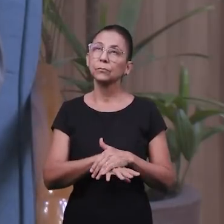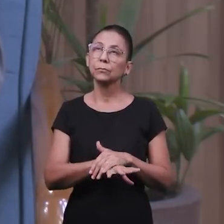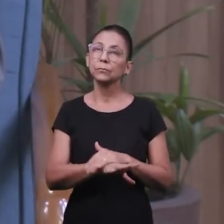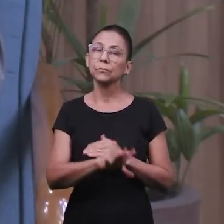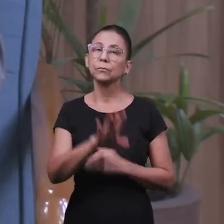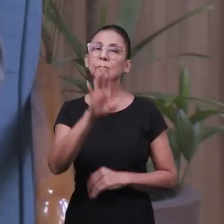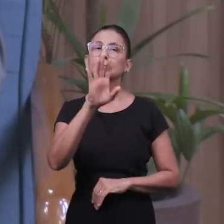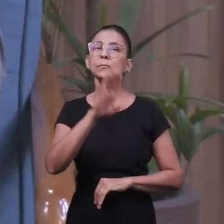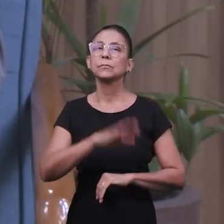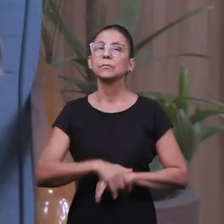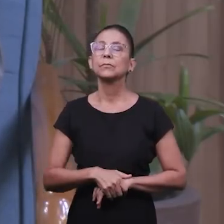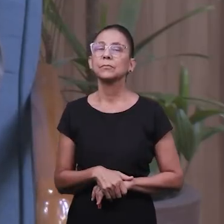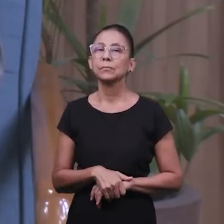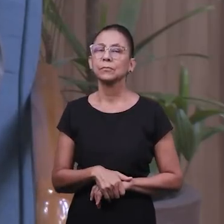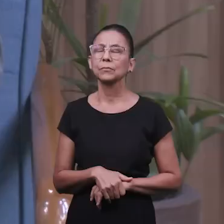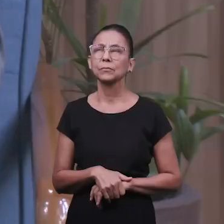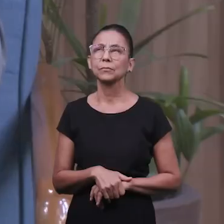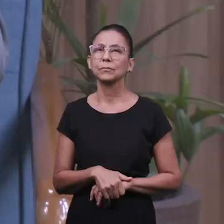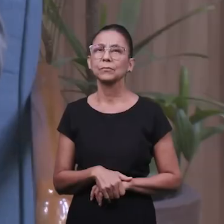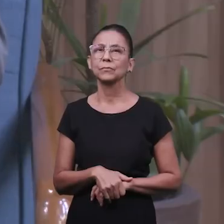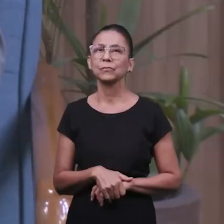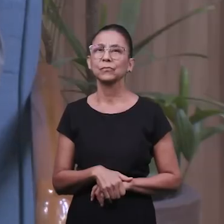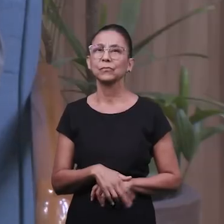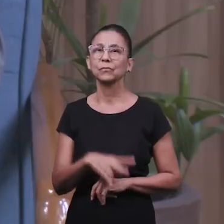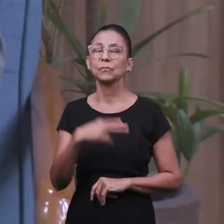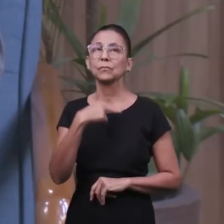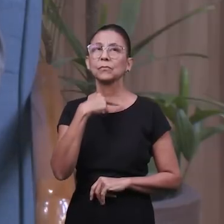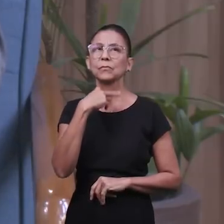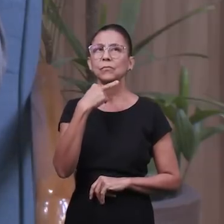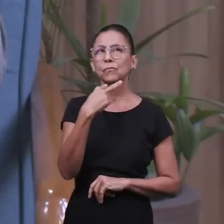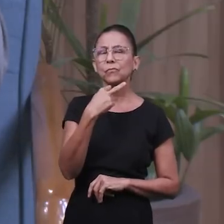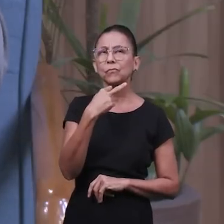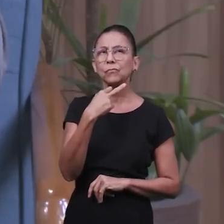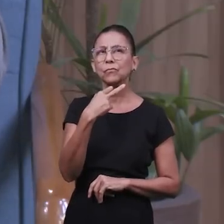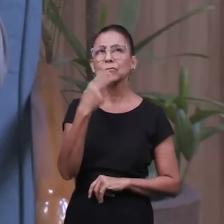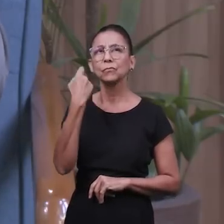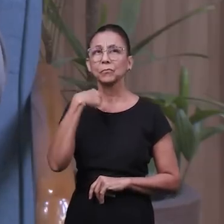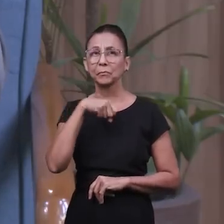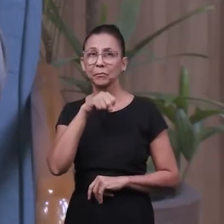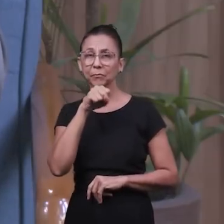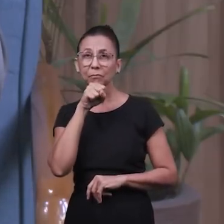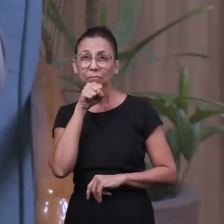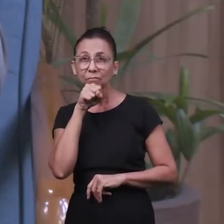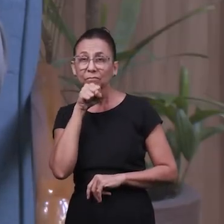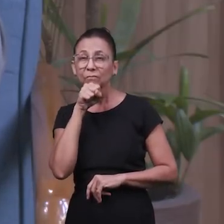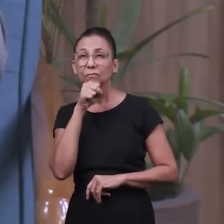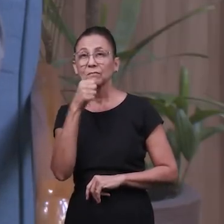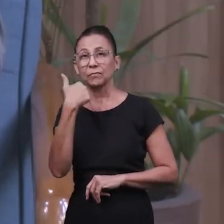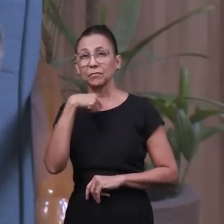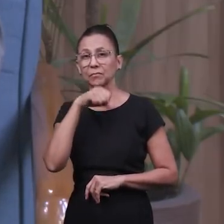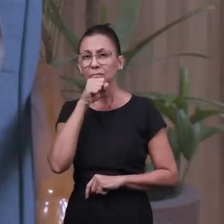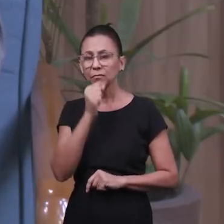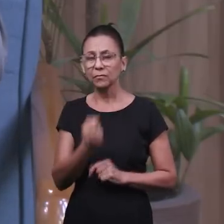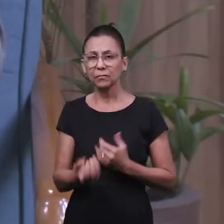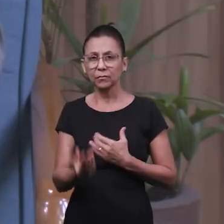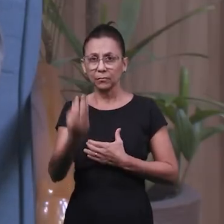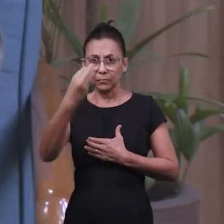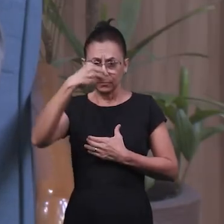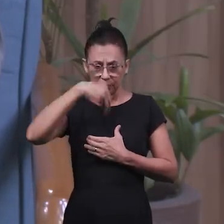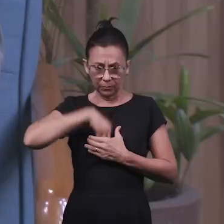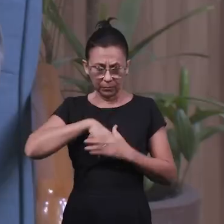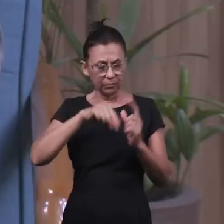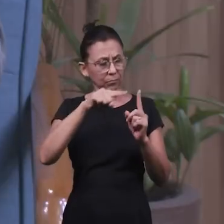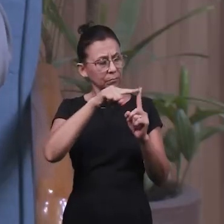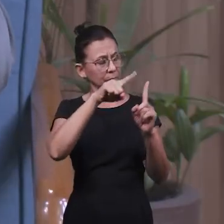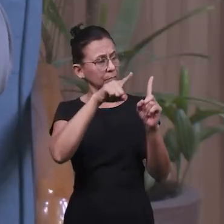som da voz dos nossos pais desde quando ainda estamos sendo gerados, ainda no ventre das nossas